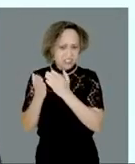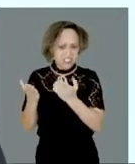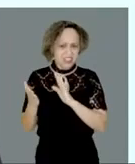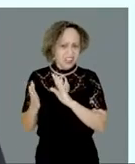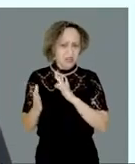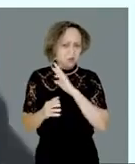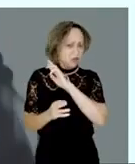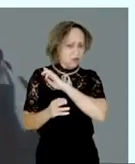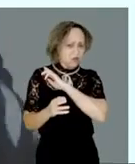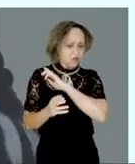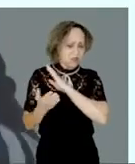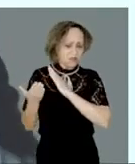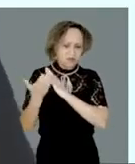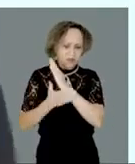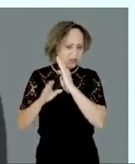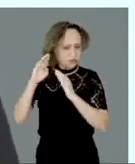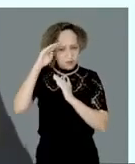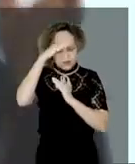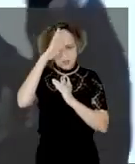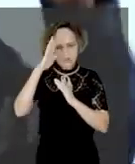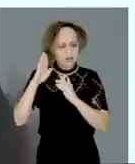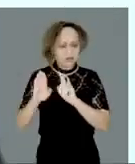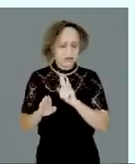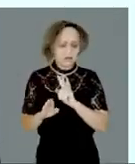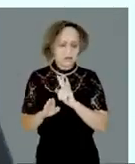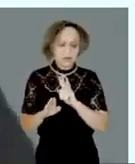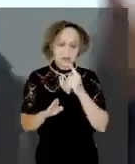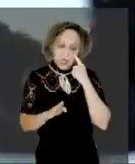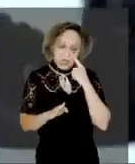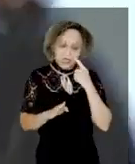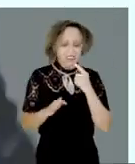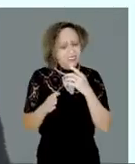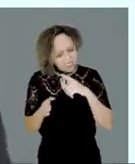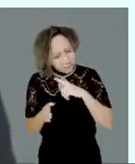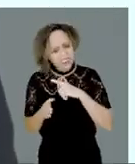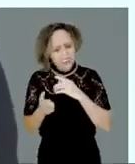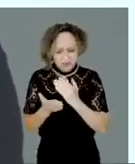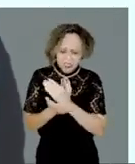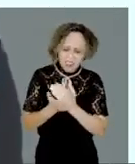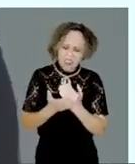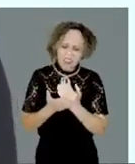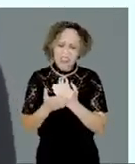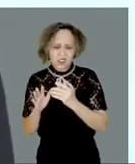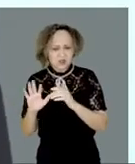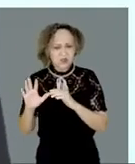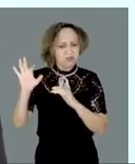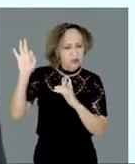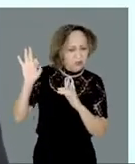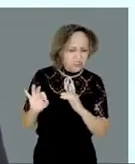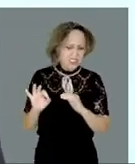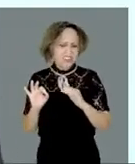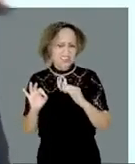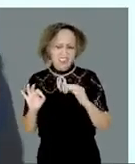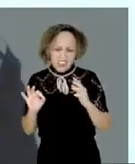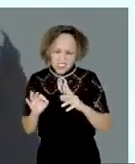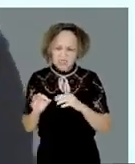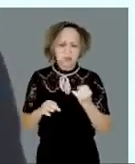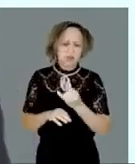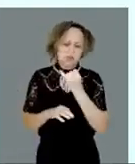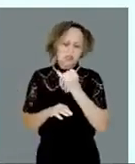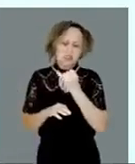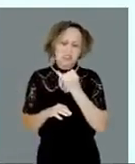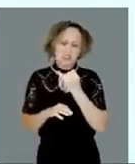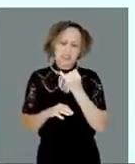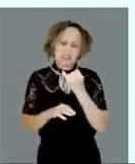para sobreviver, e vamos afirmar um pacto pela democracia e pela justiça social. E para